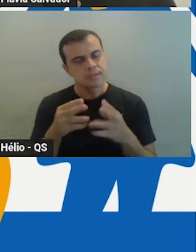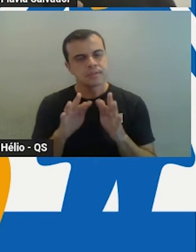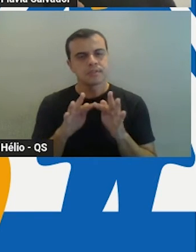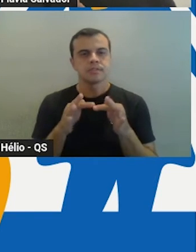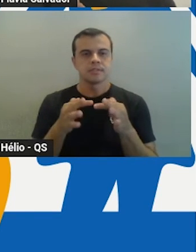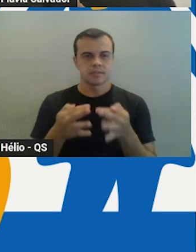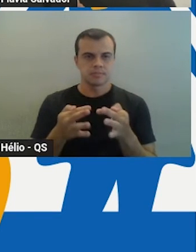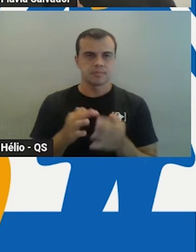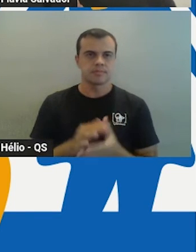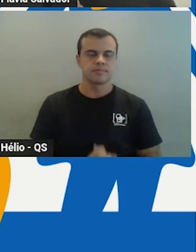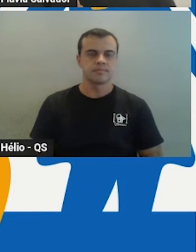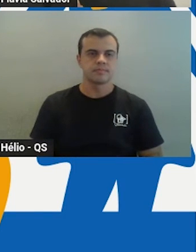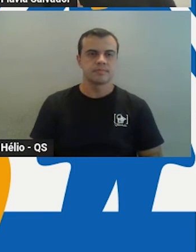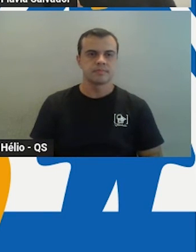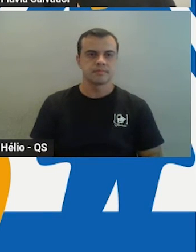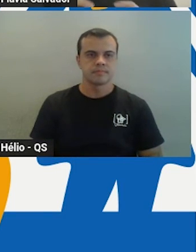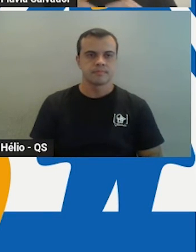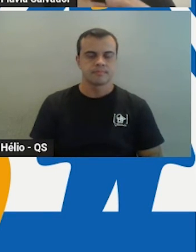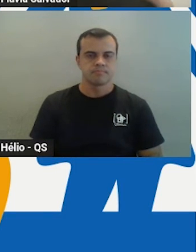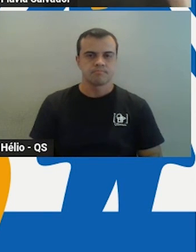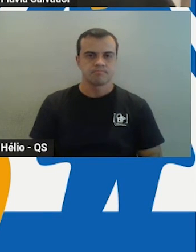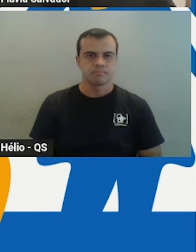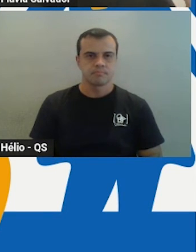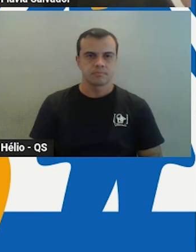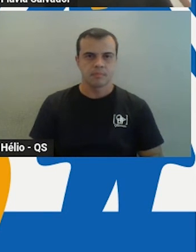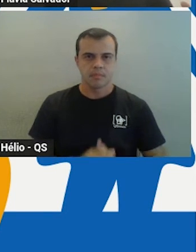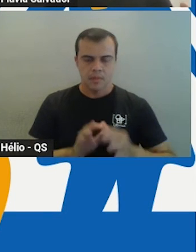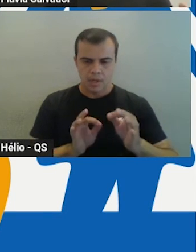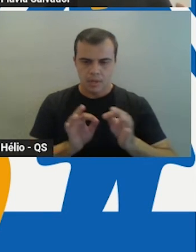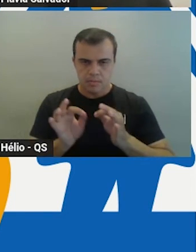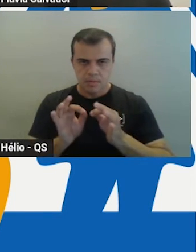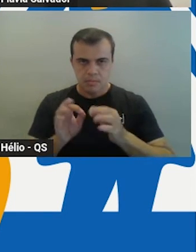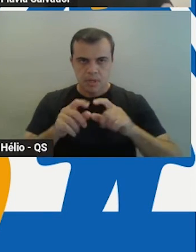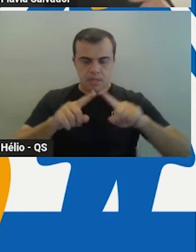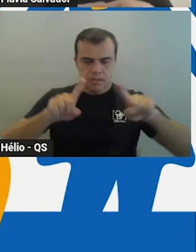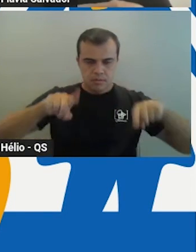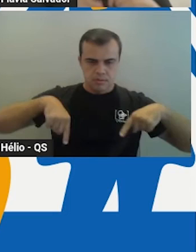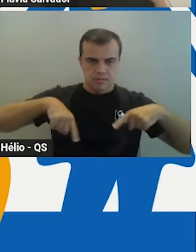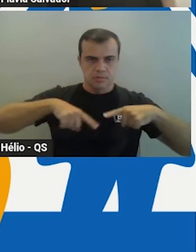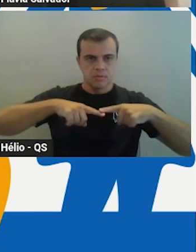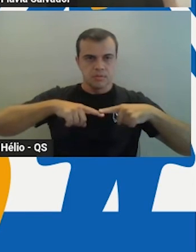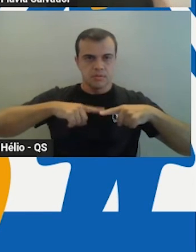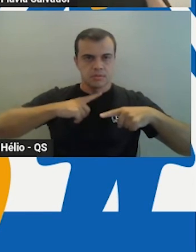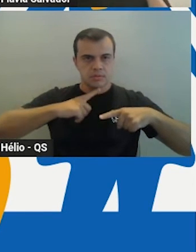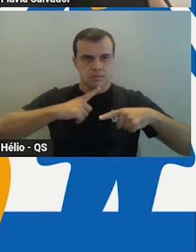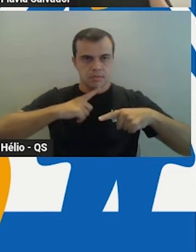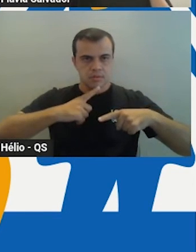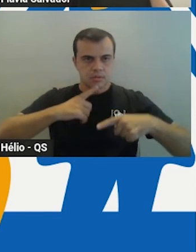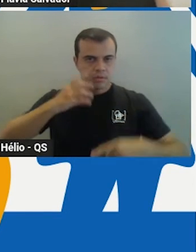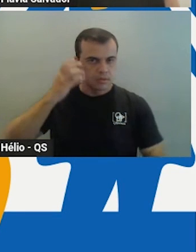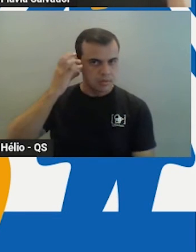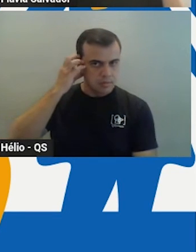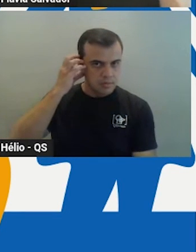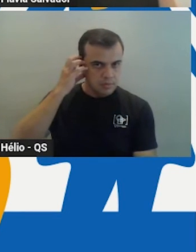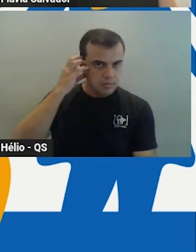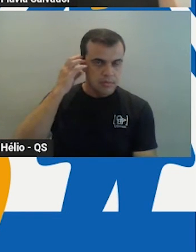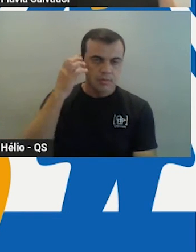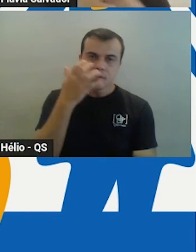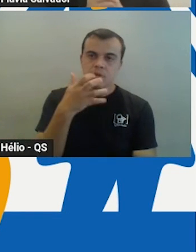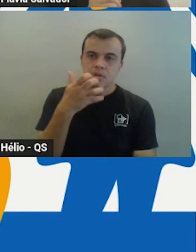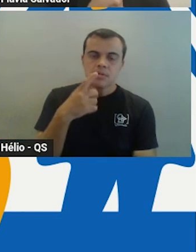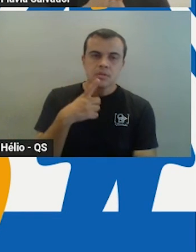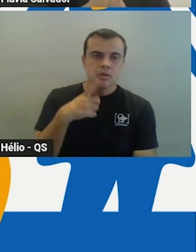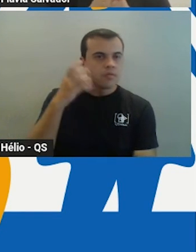simples. É preparar uma sala ou uma playlist, alguma coisa assim, ou para fones